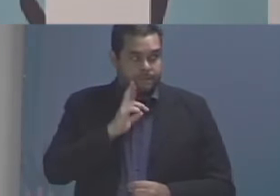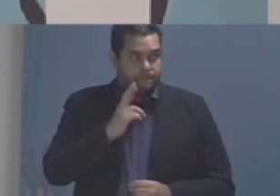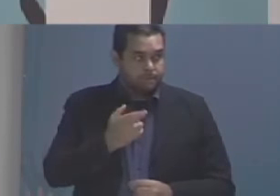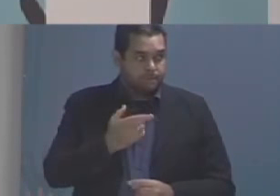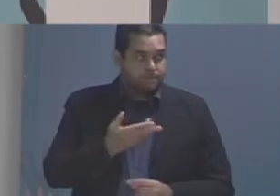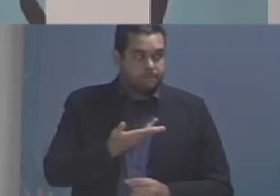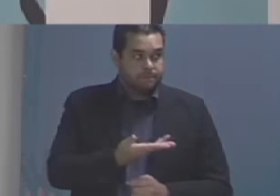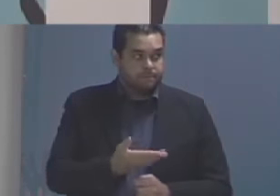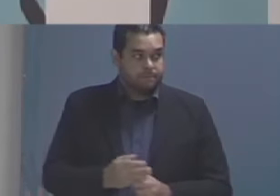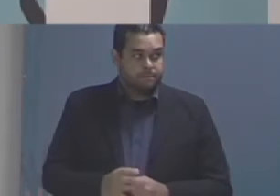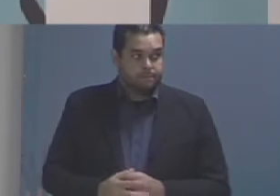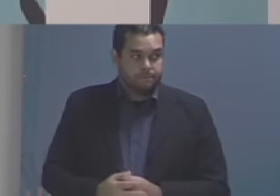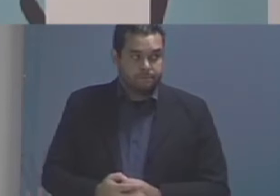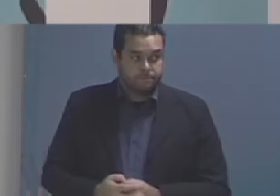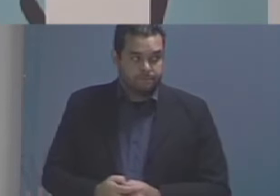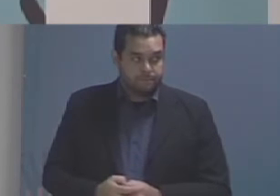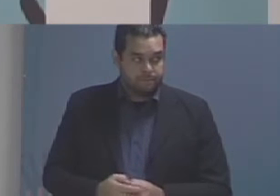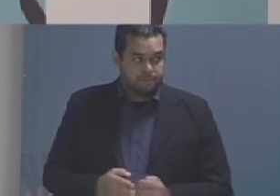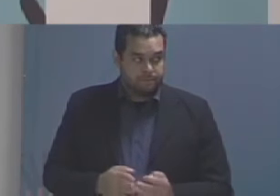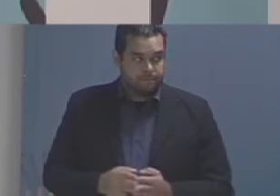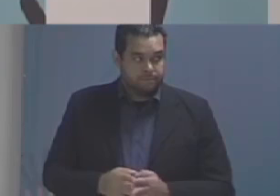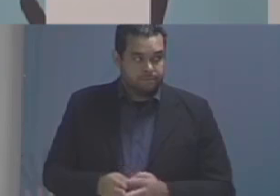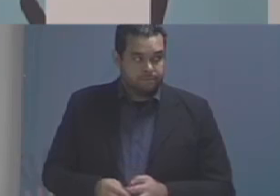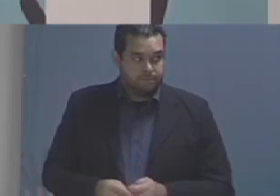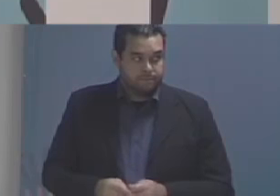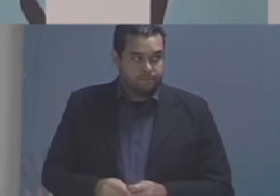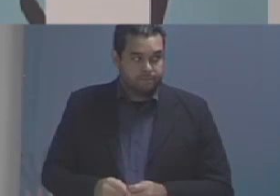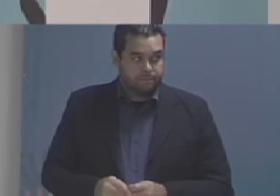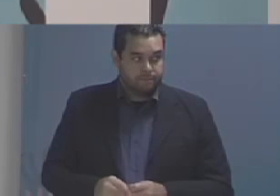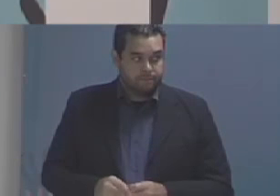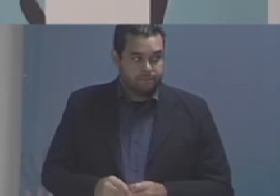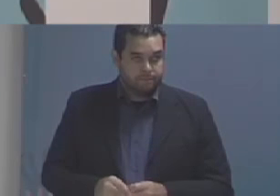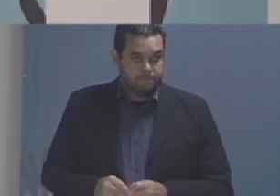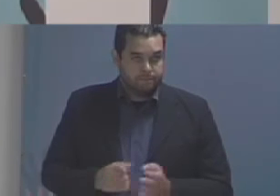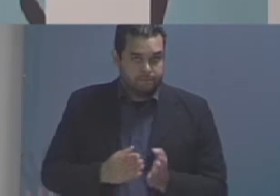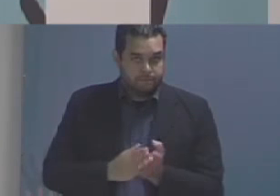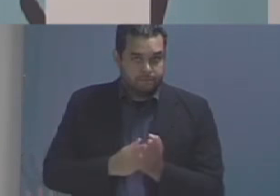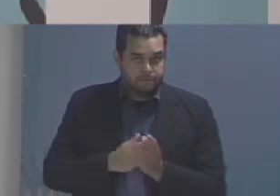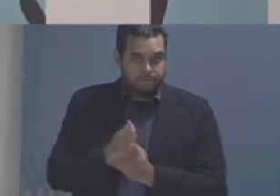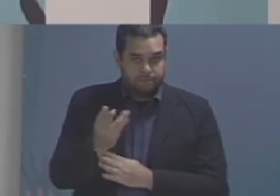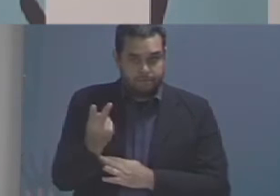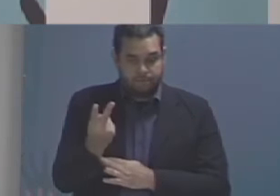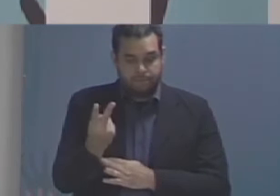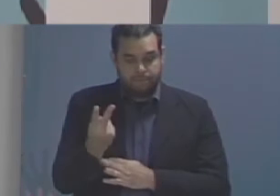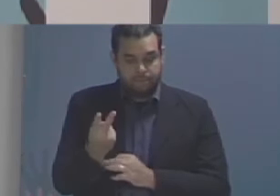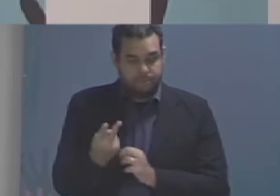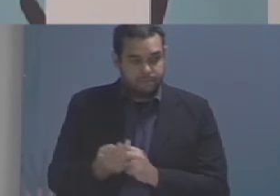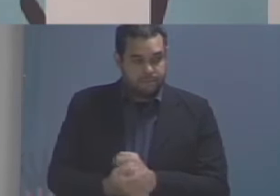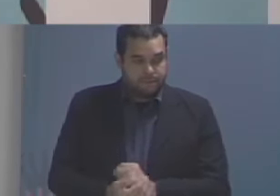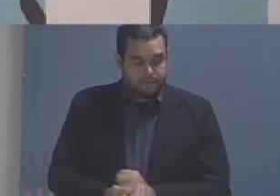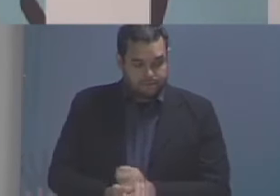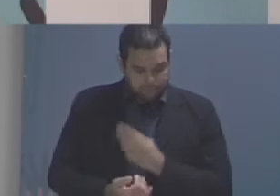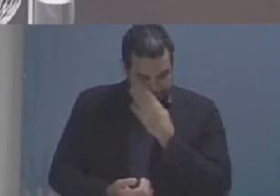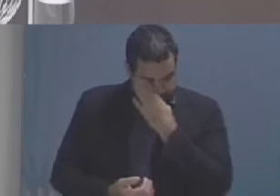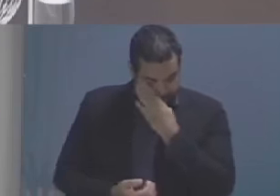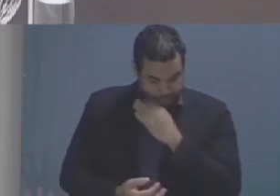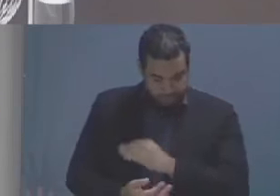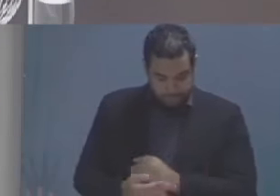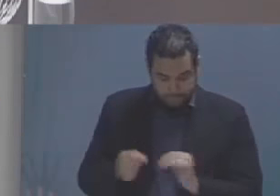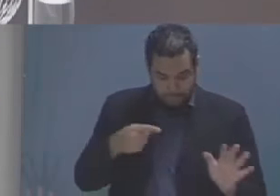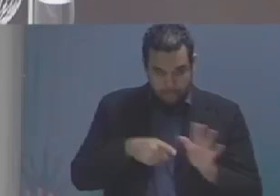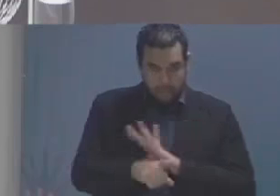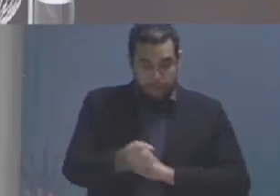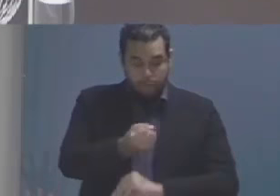agora a pergunta do eixo, segundo eixo. Gostaria que sorteasse.